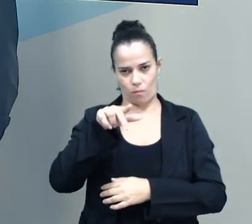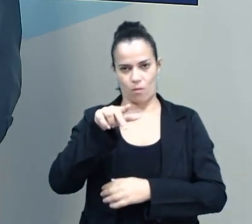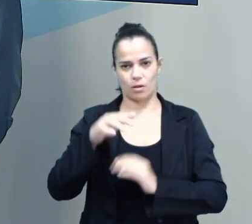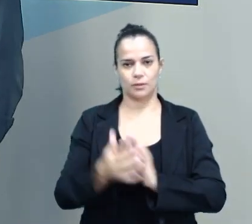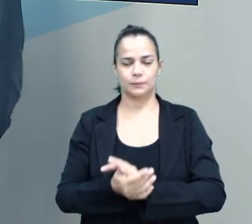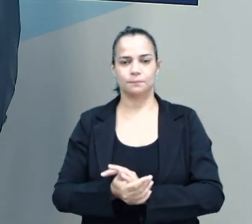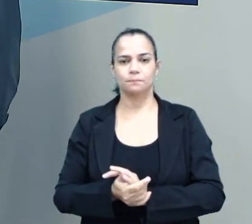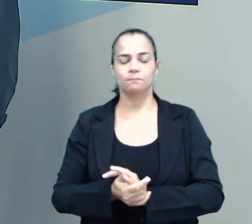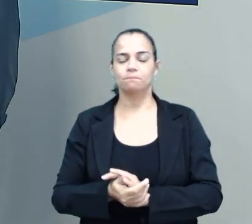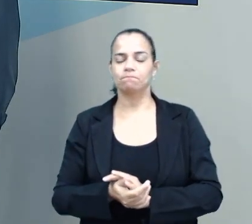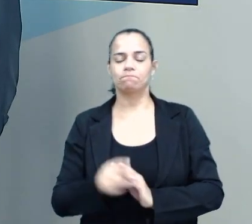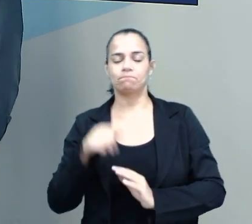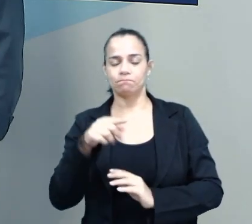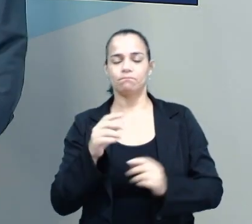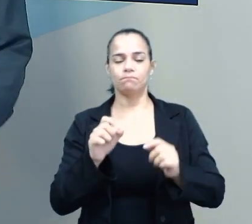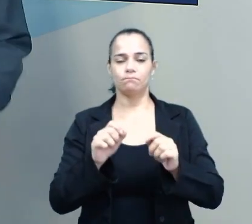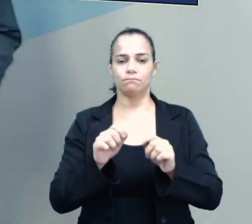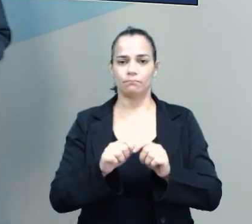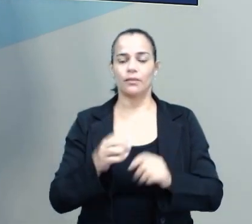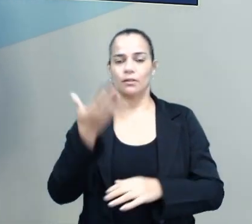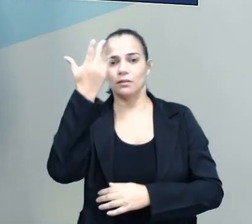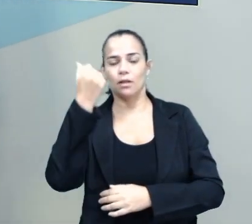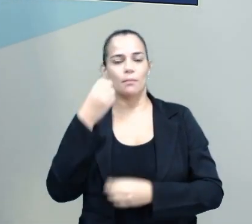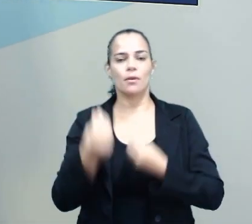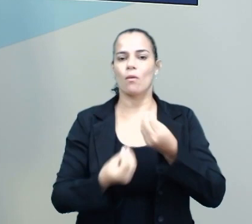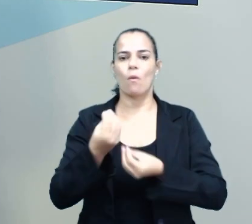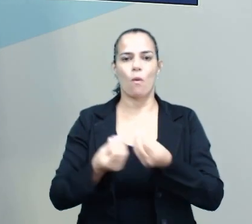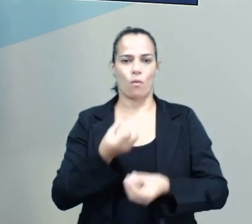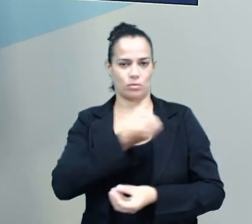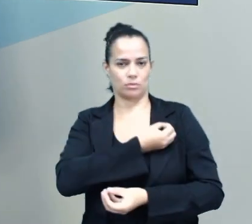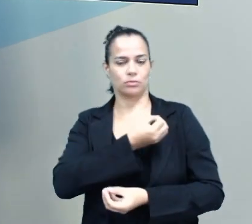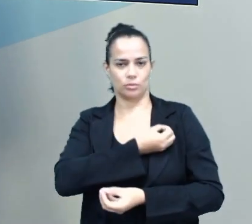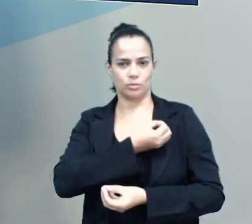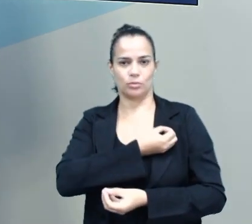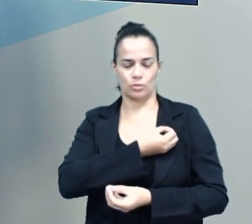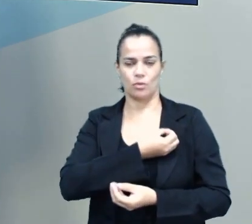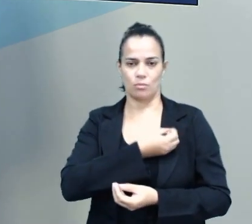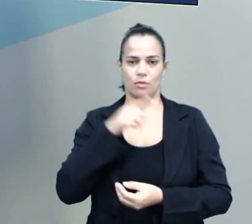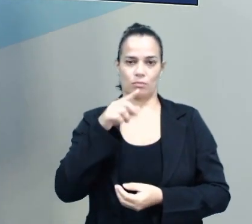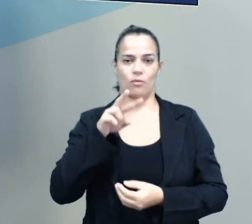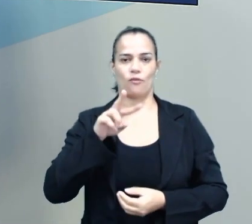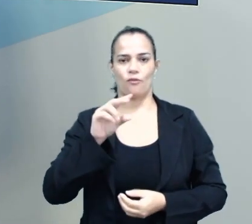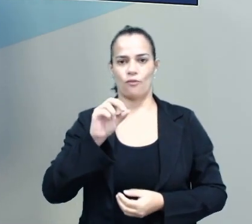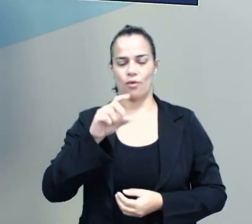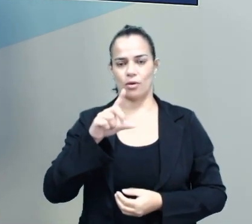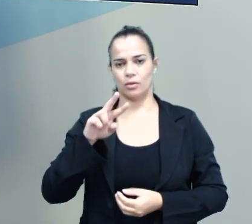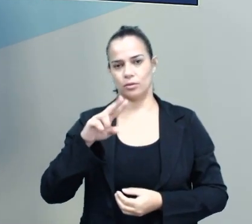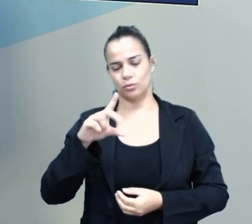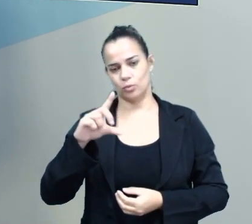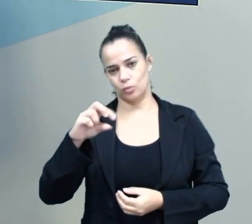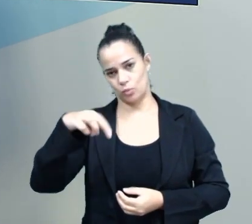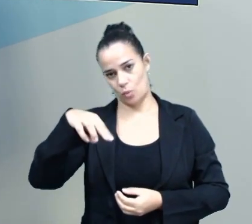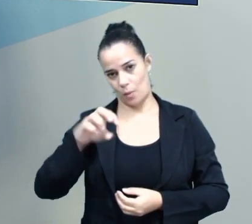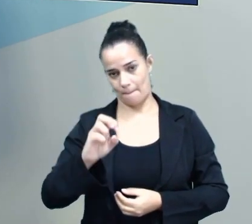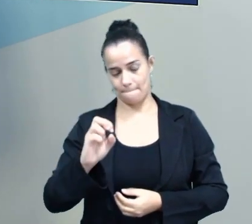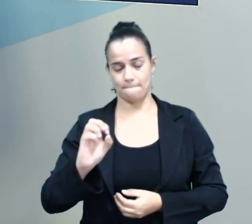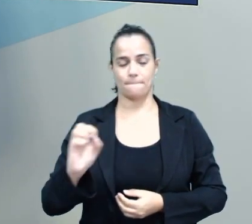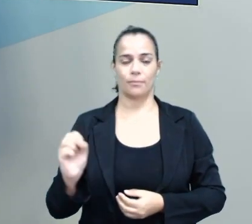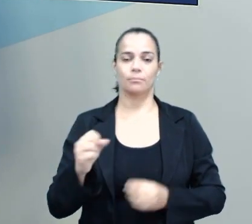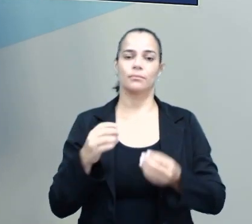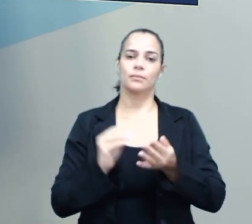aí, para calcular o volume do cubo, é só fazer aresta